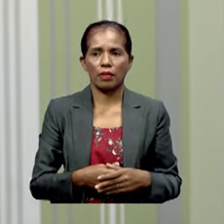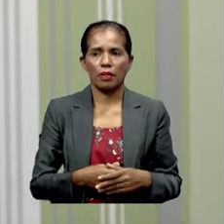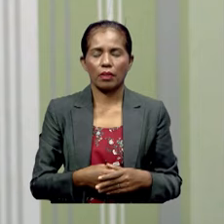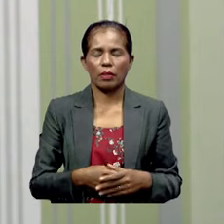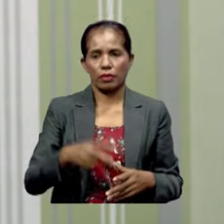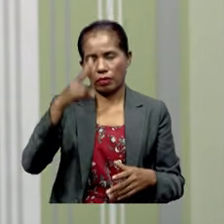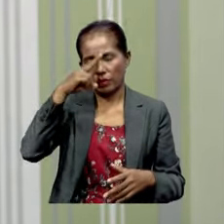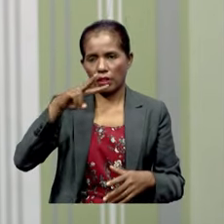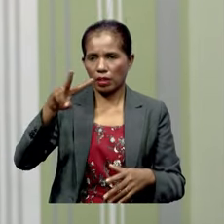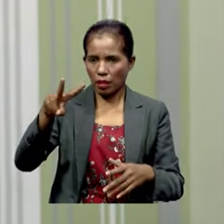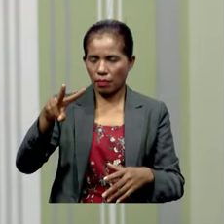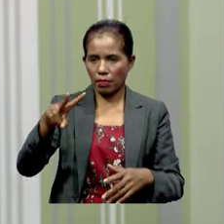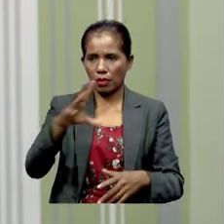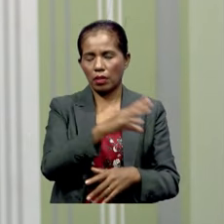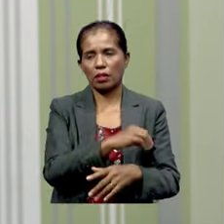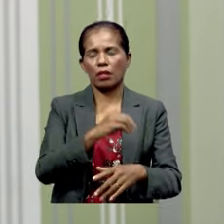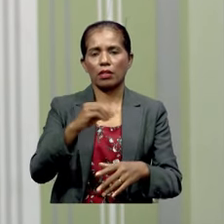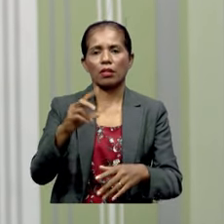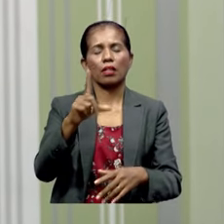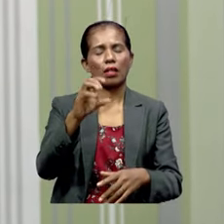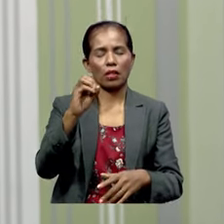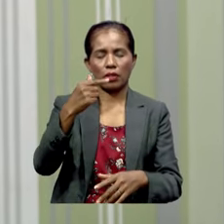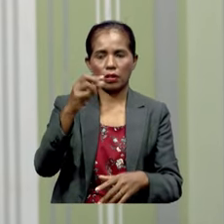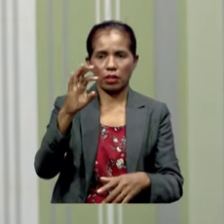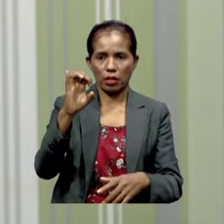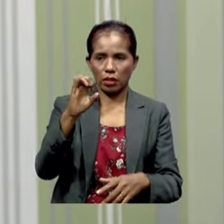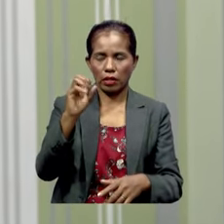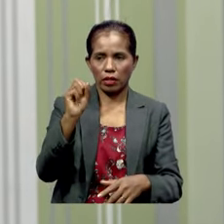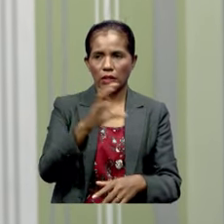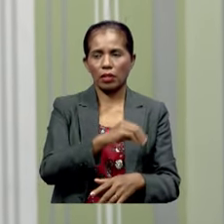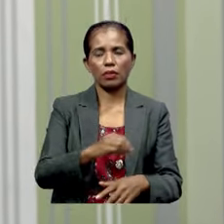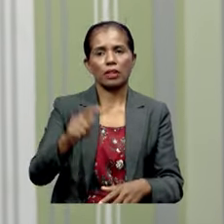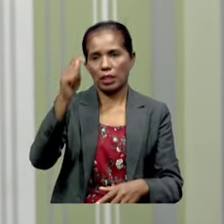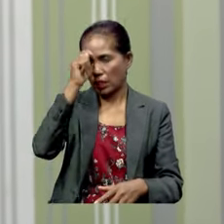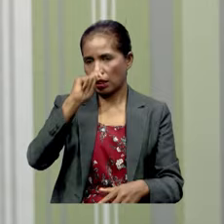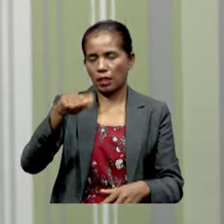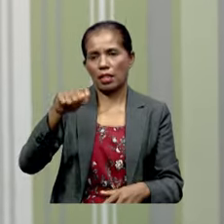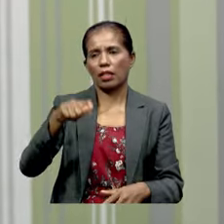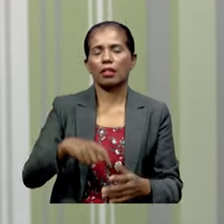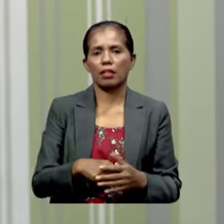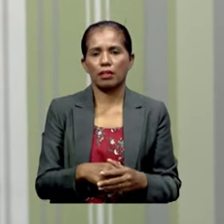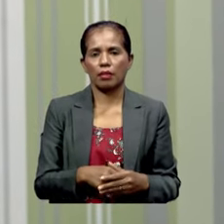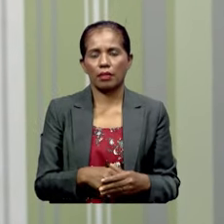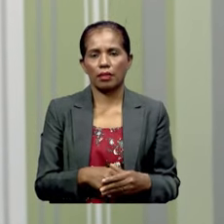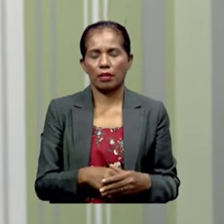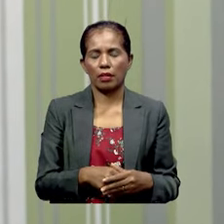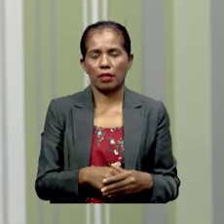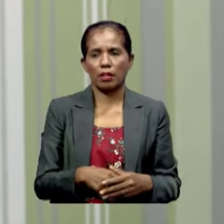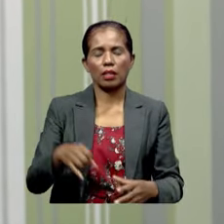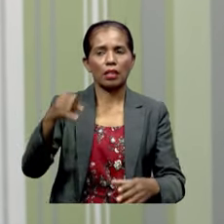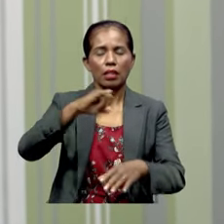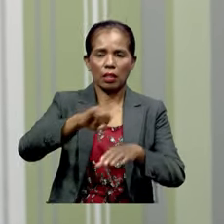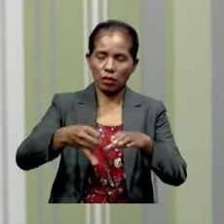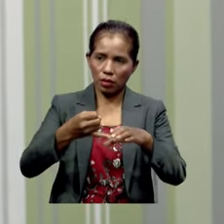vietnam e legon river Maka usi Thailand, Minyan Rasik,